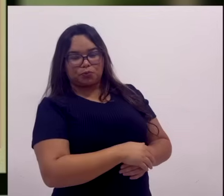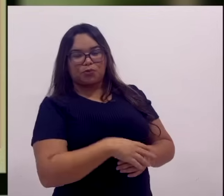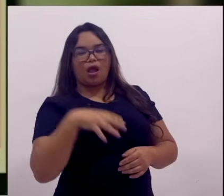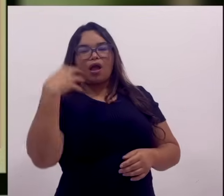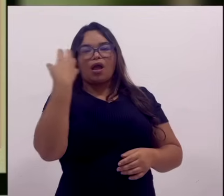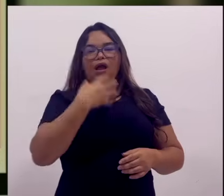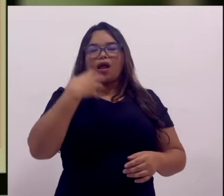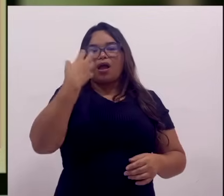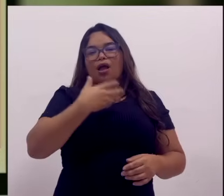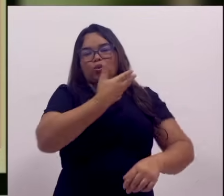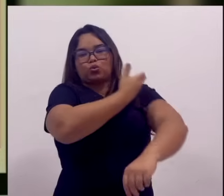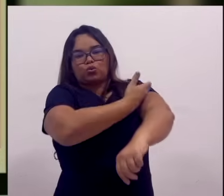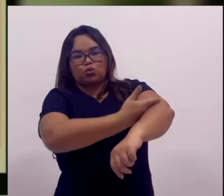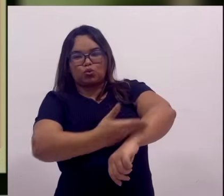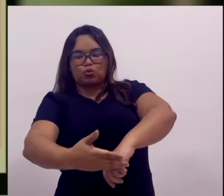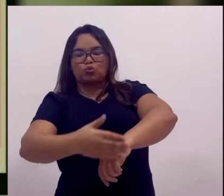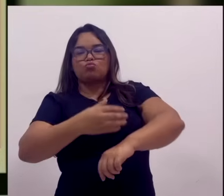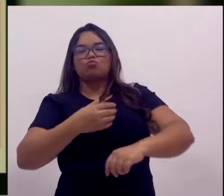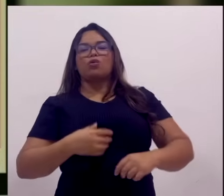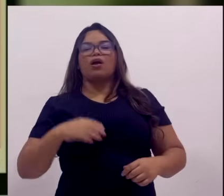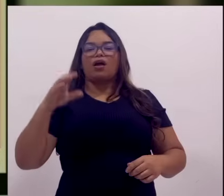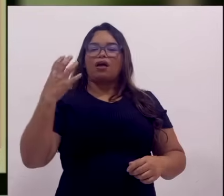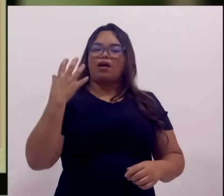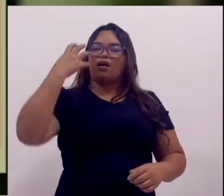Aqui está uma canção que ele costumava cantar.